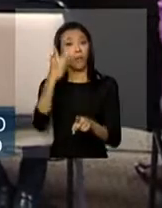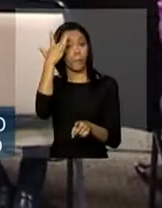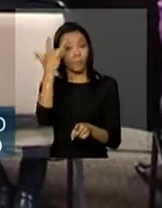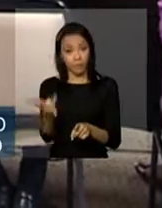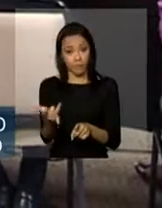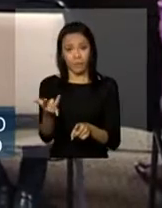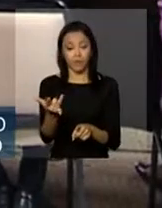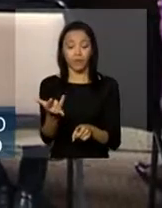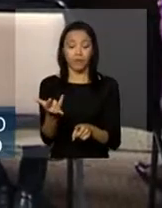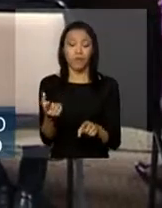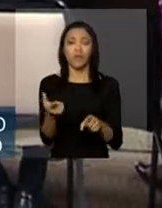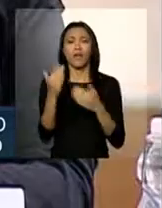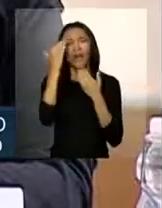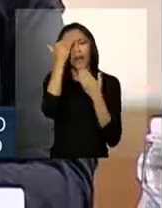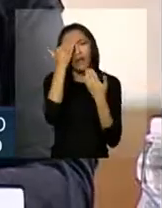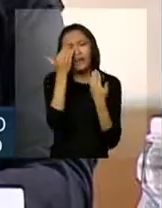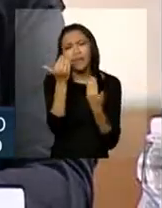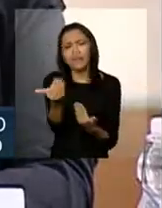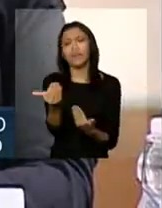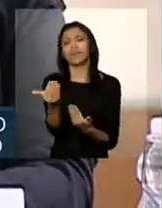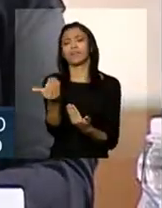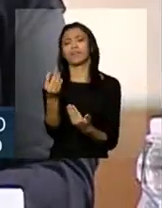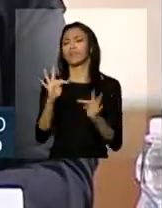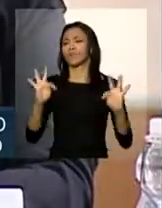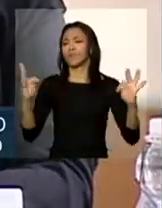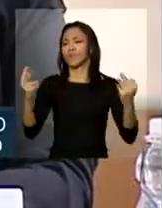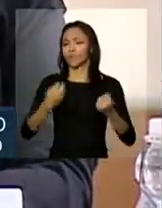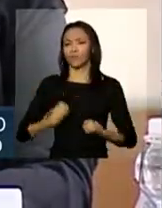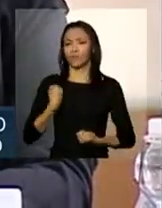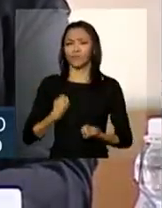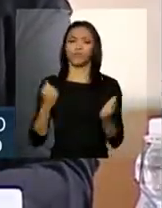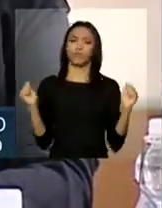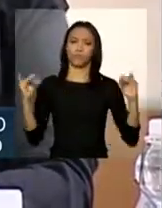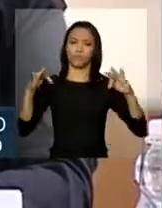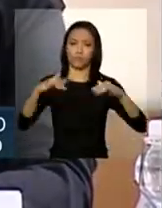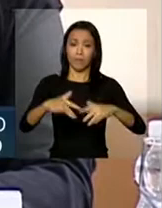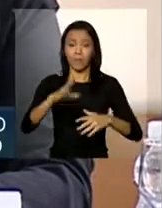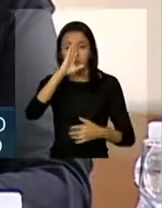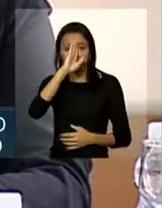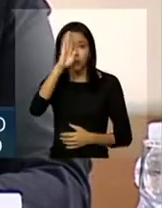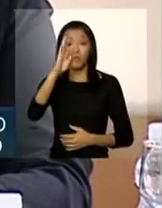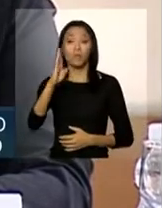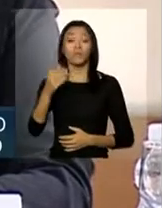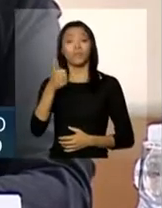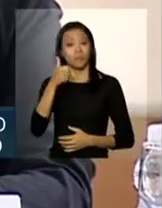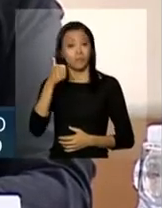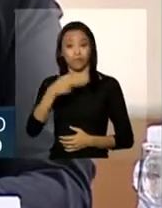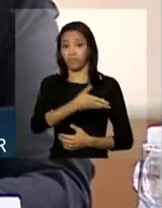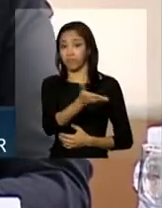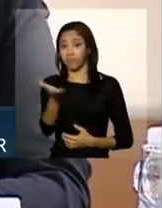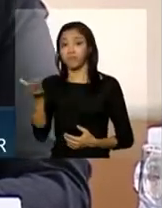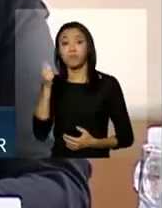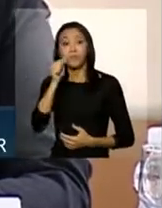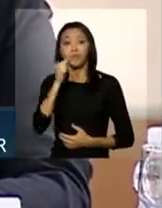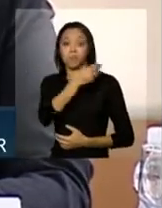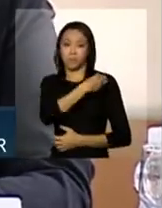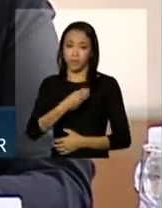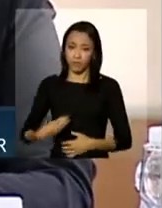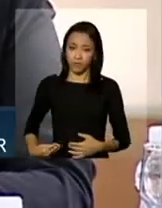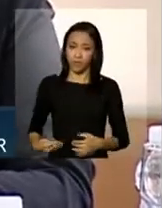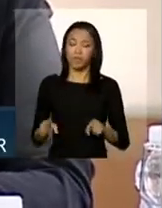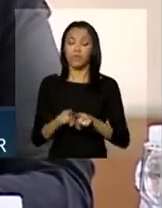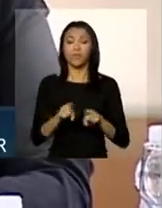E agradecemos demais a presença de todos, principalmente das nossas queridas ministras que estão aqui presentes, do nosso